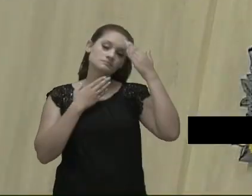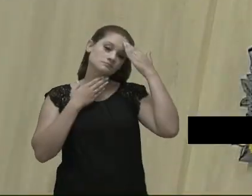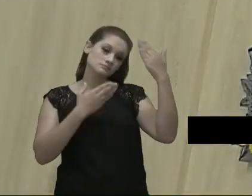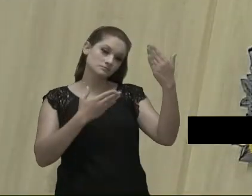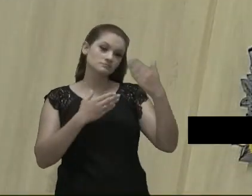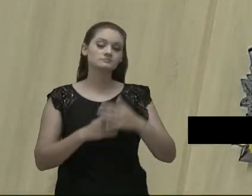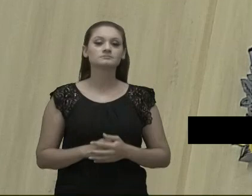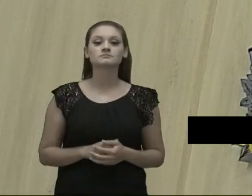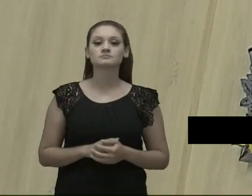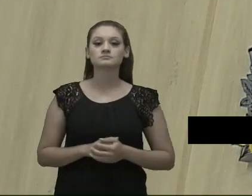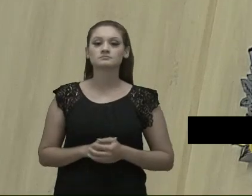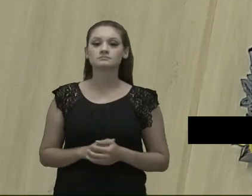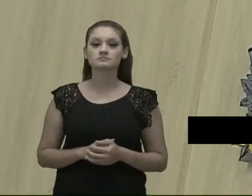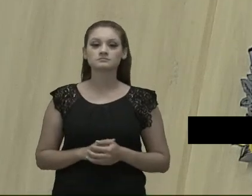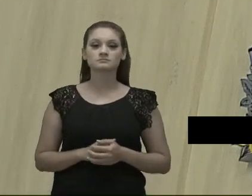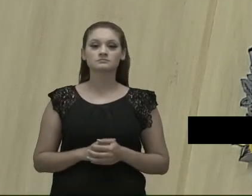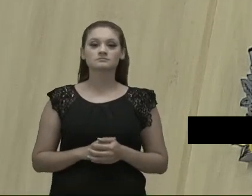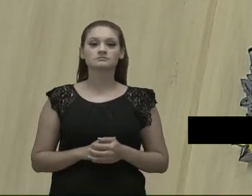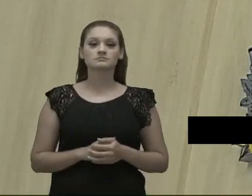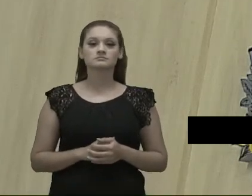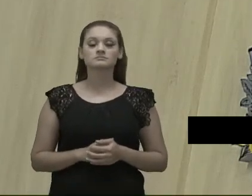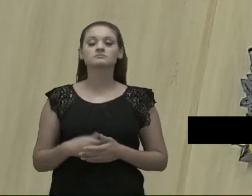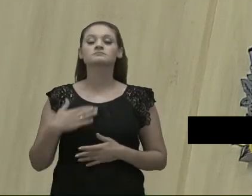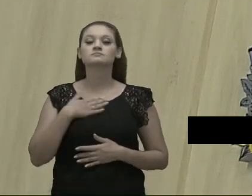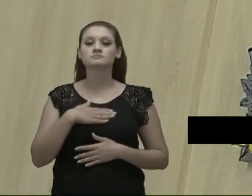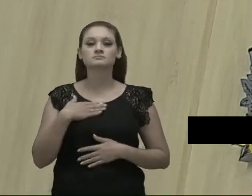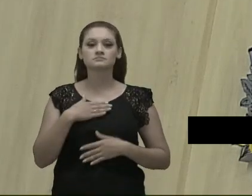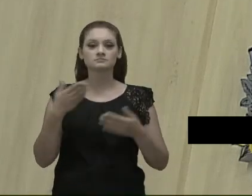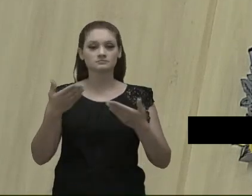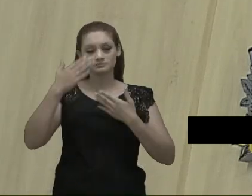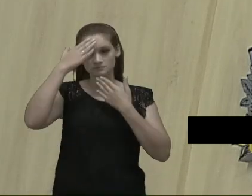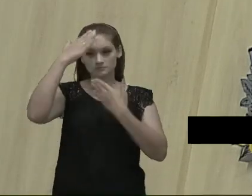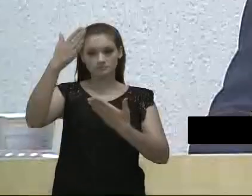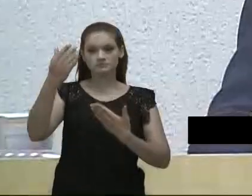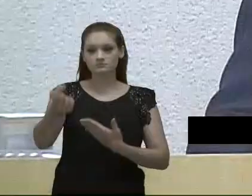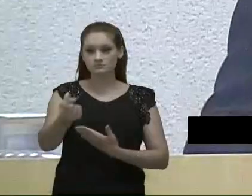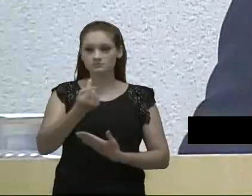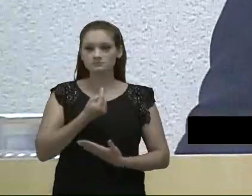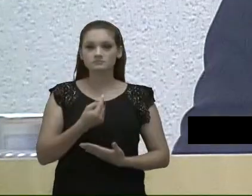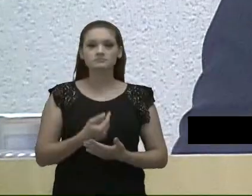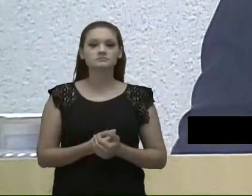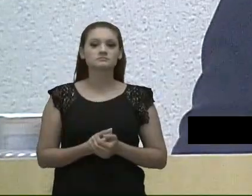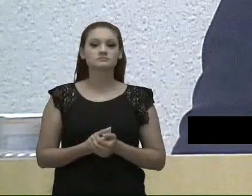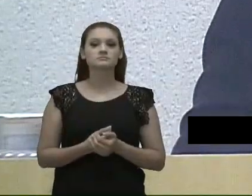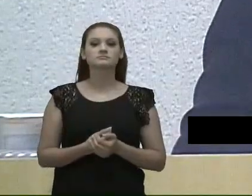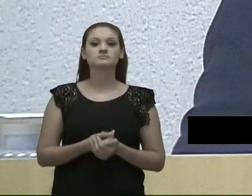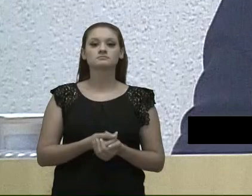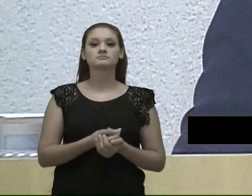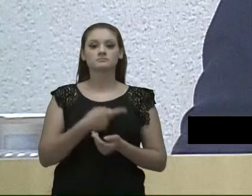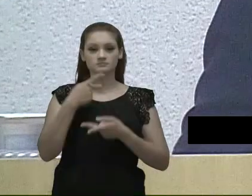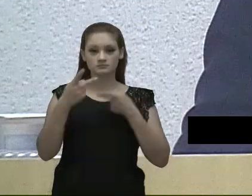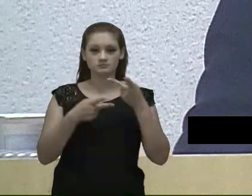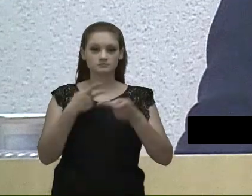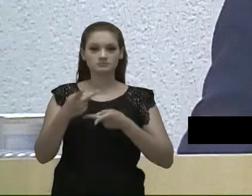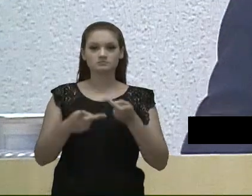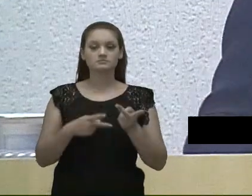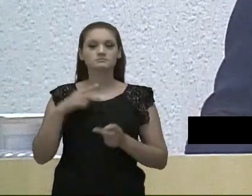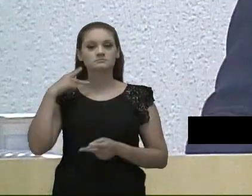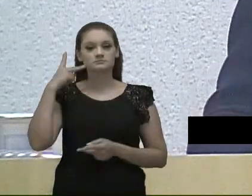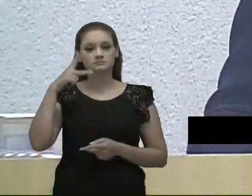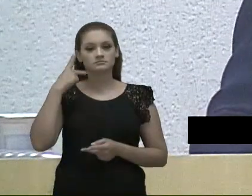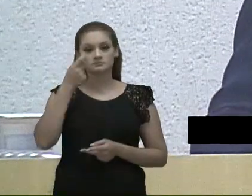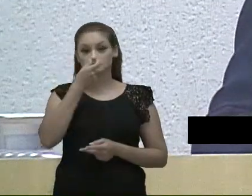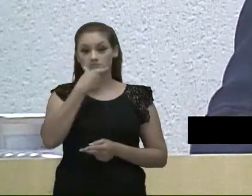Jefferson. Bom, de forma satisfatória, eu agradeço a participação do senhor. E eu vou colocar... Pois não, vereador Serginho?